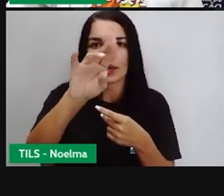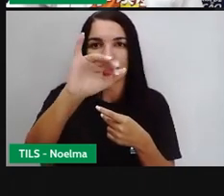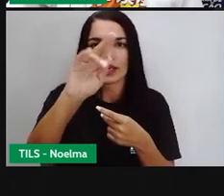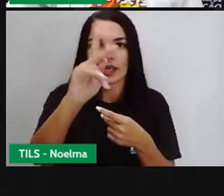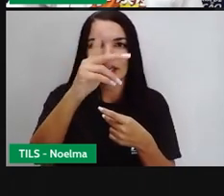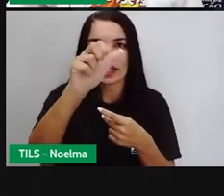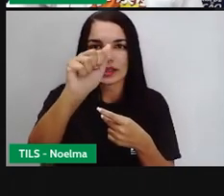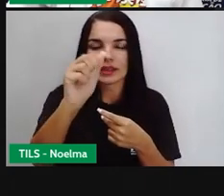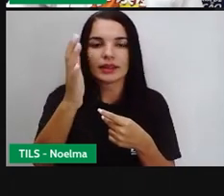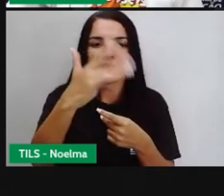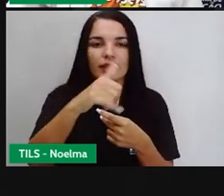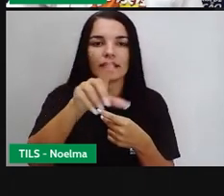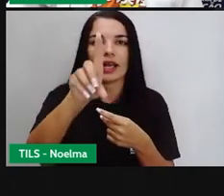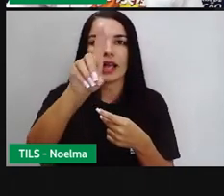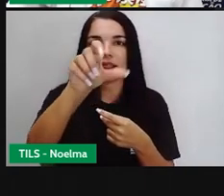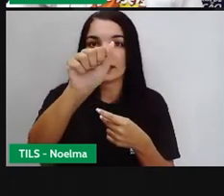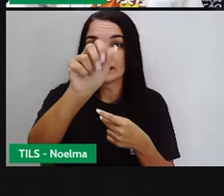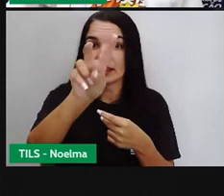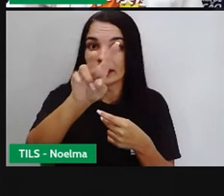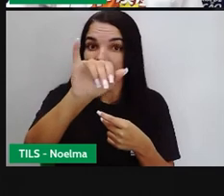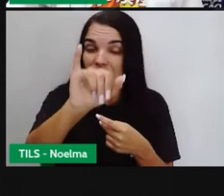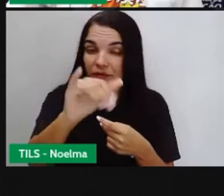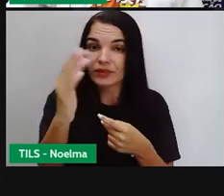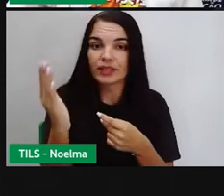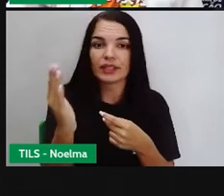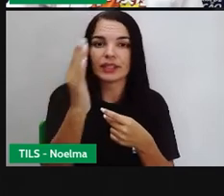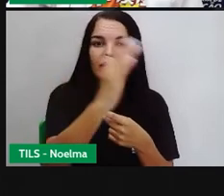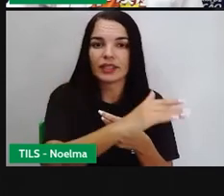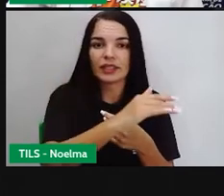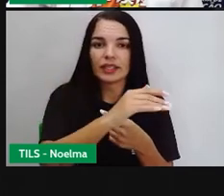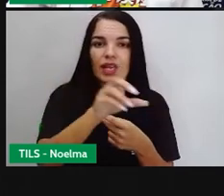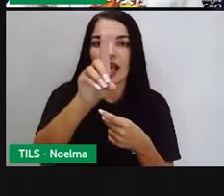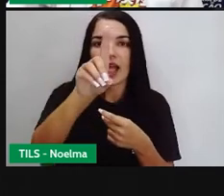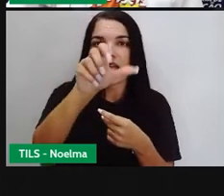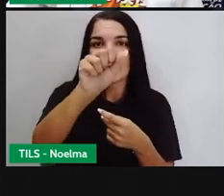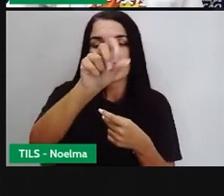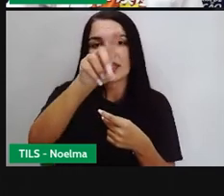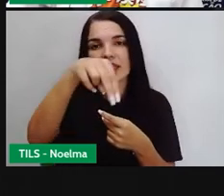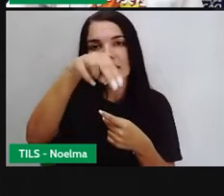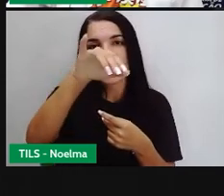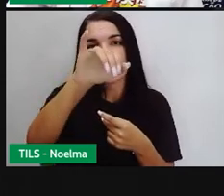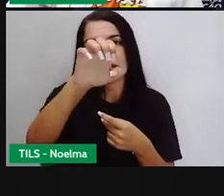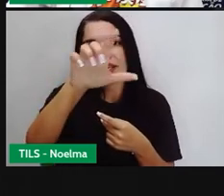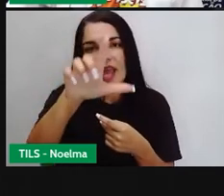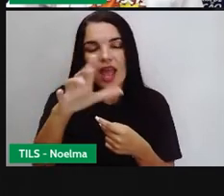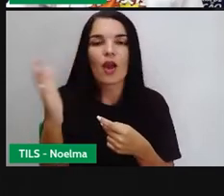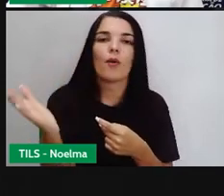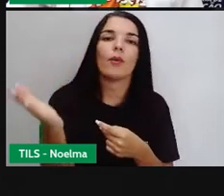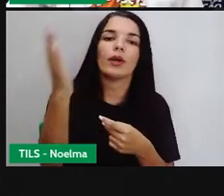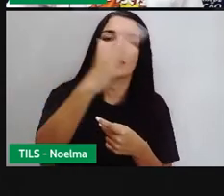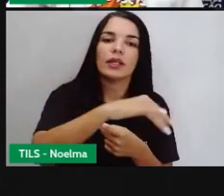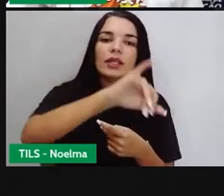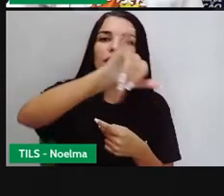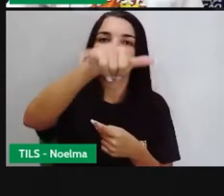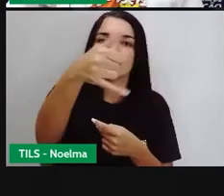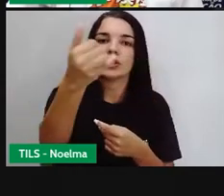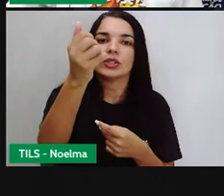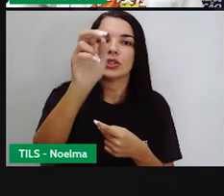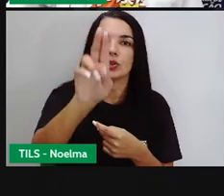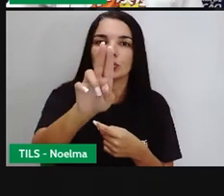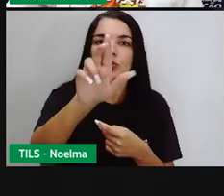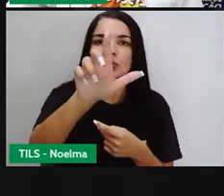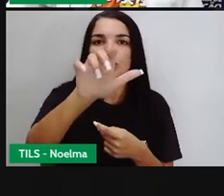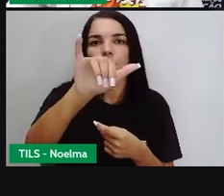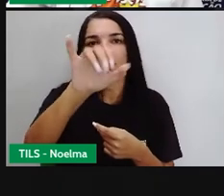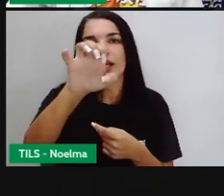Davi Kopenawa Yanomami e Daniel Mundurucu e Juli do